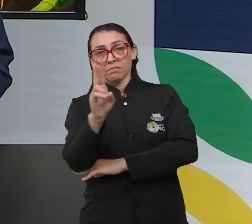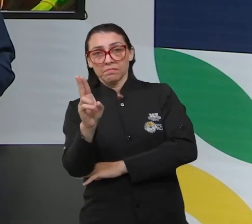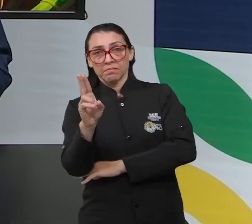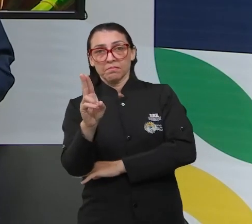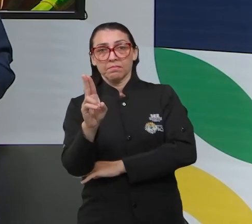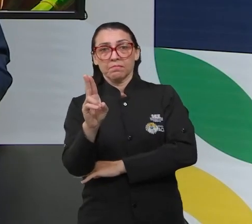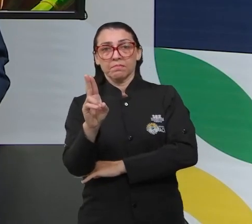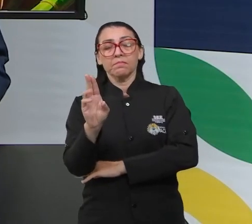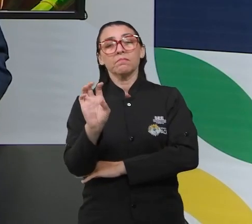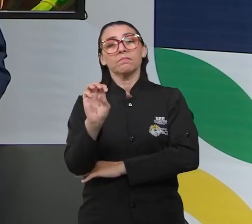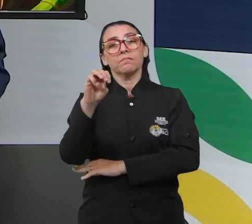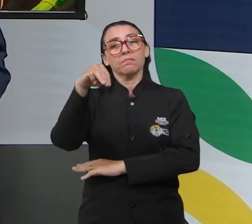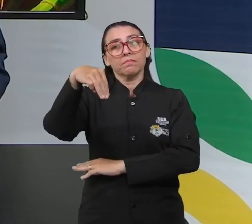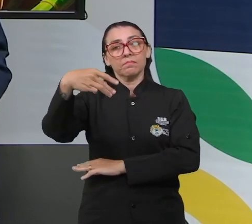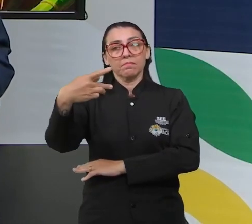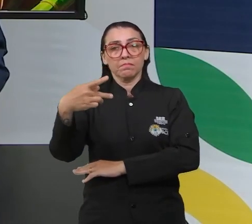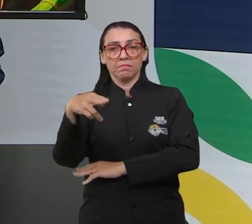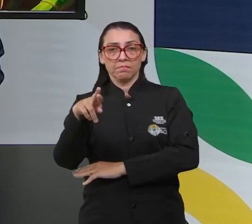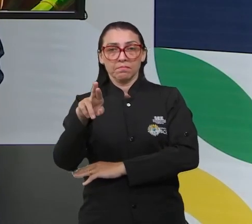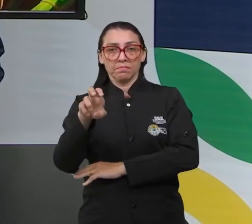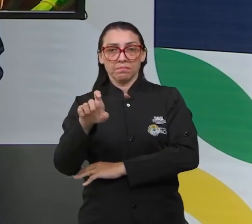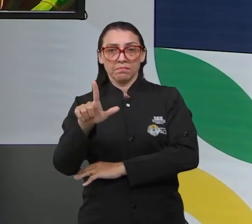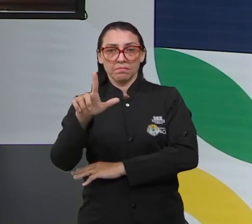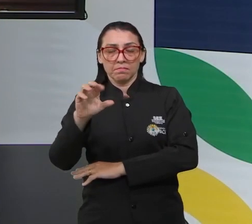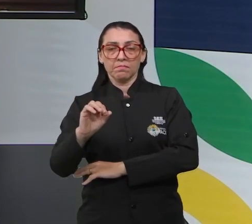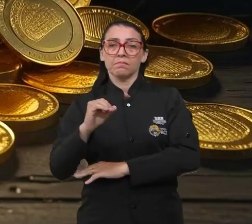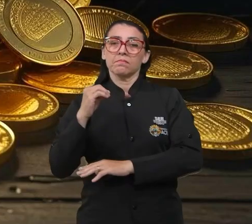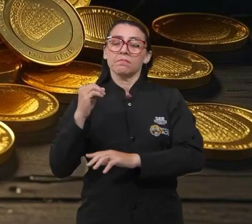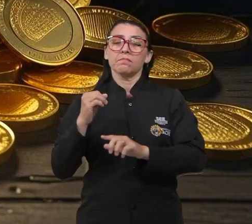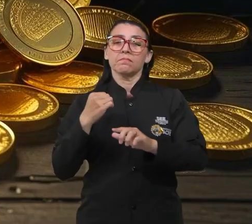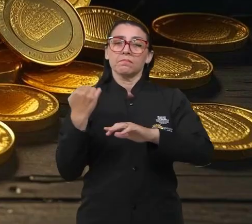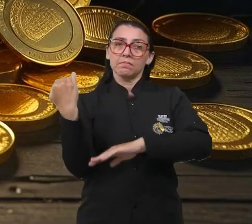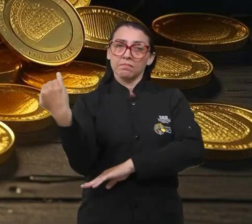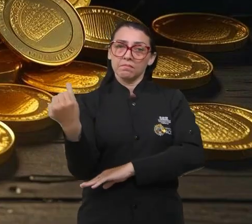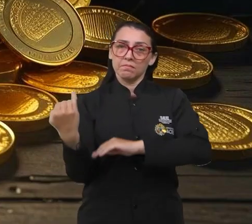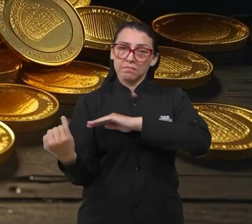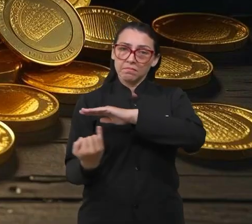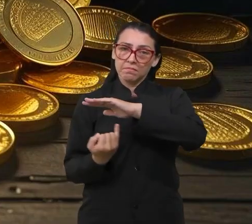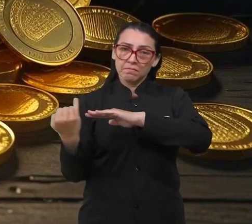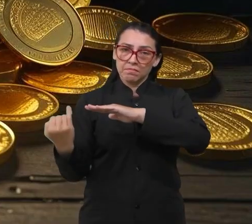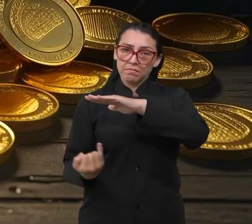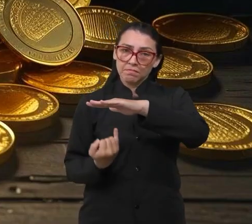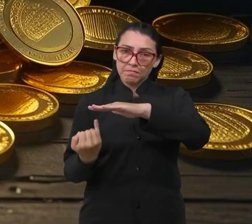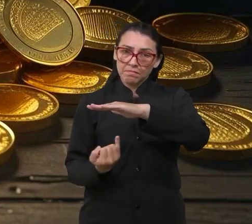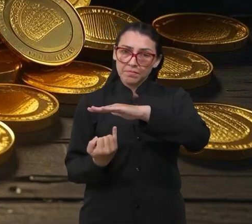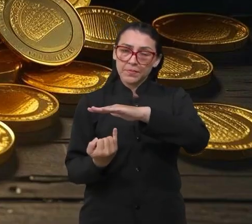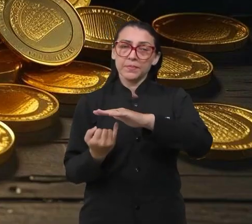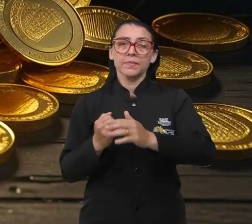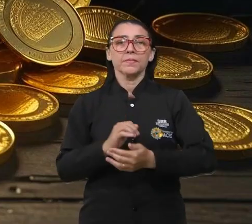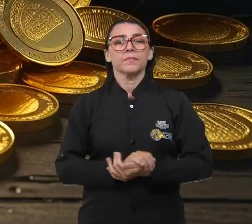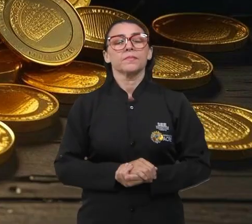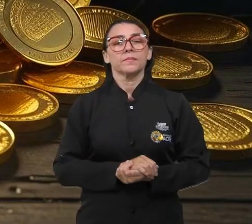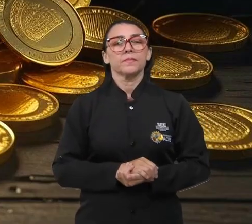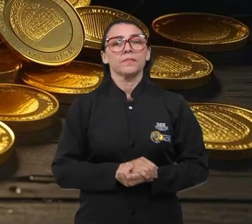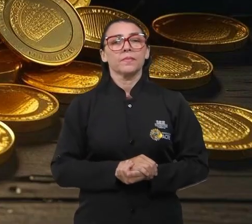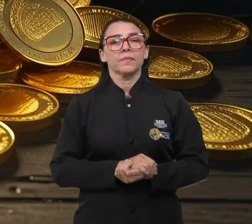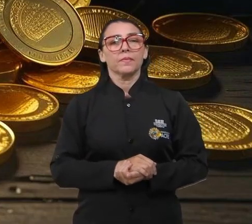de emprego informal, certo? Então, aqui nós temos justamente